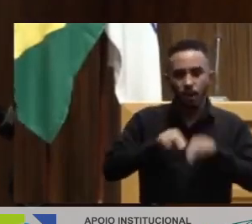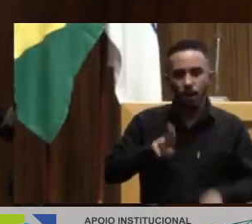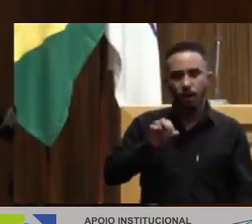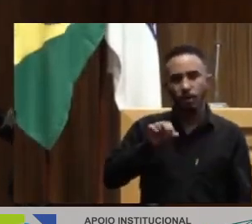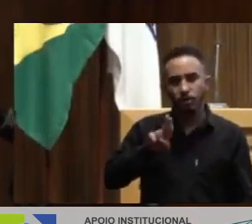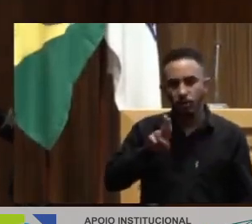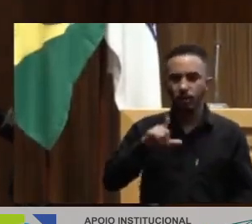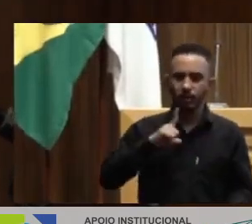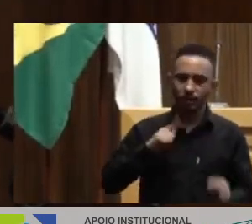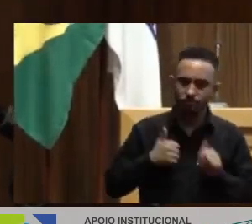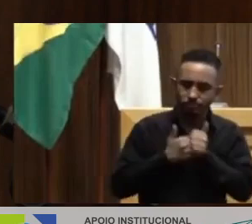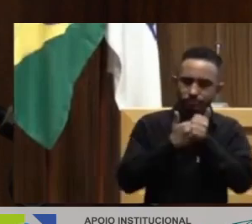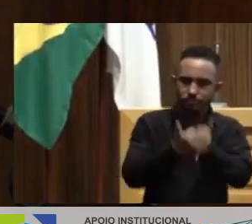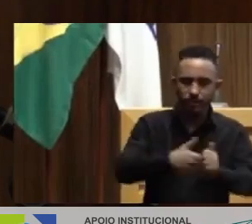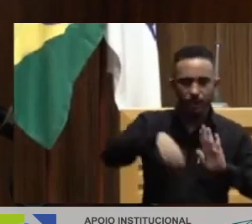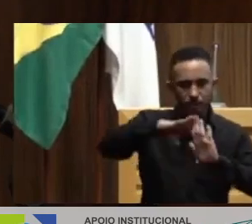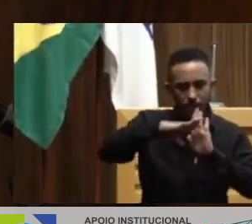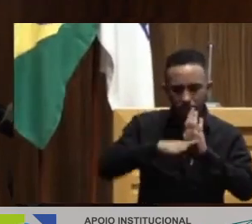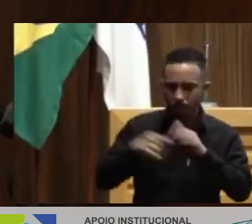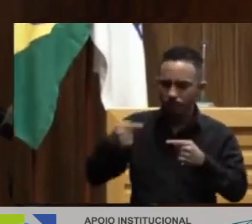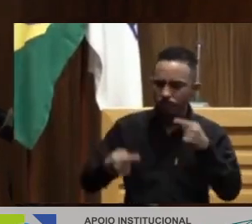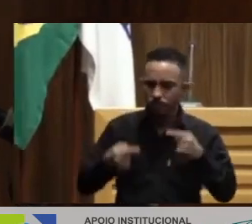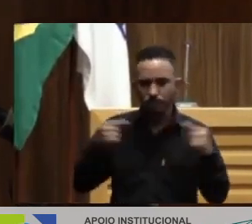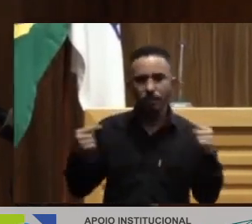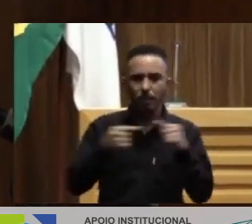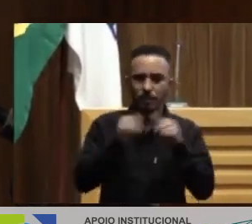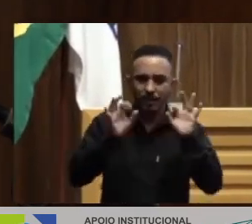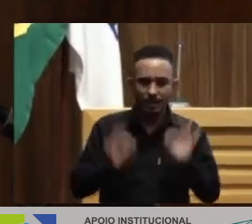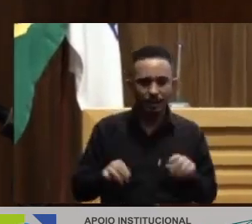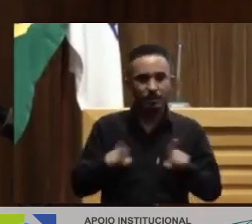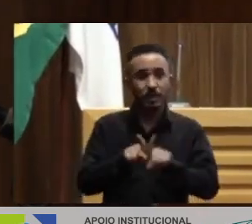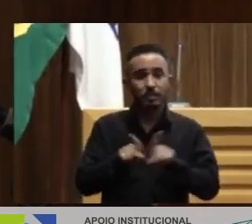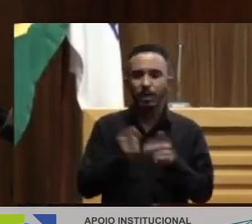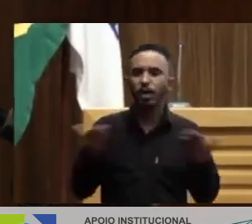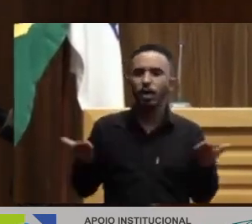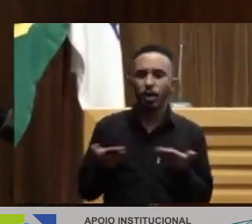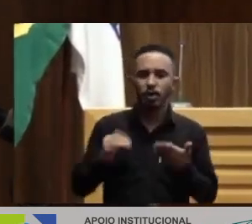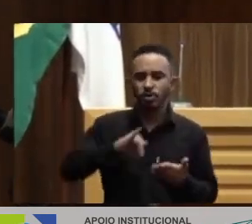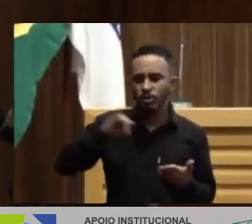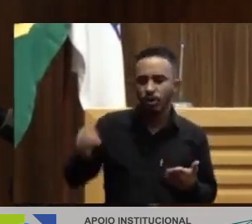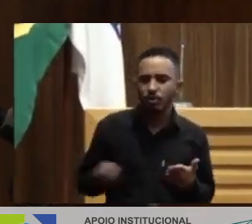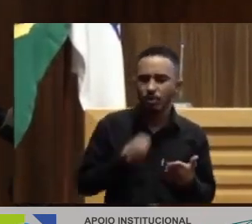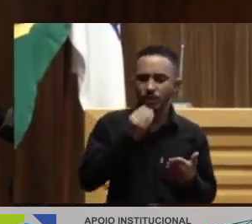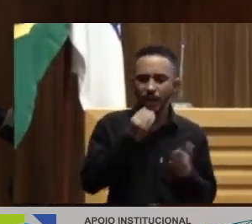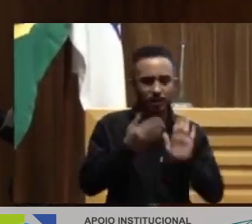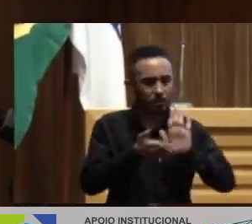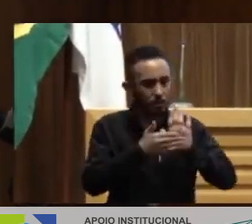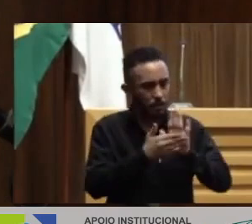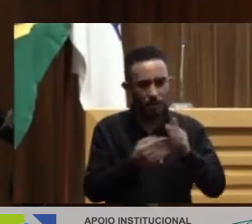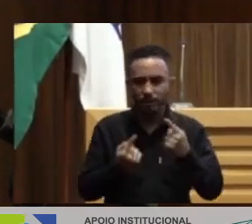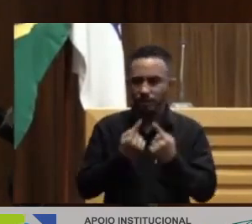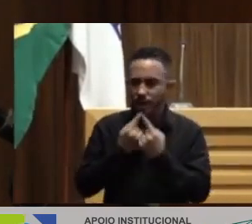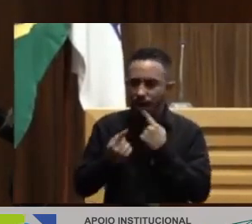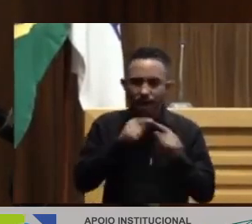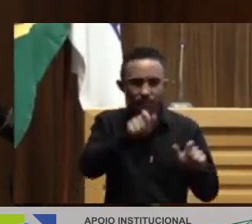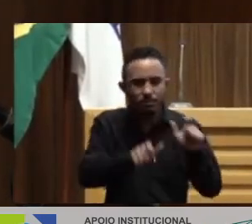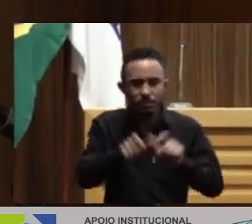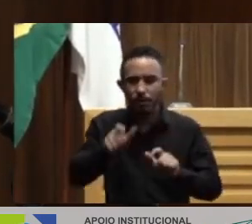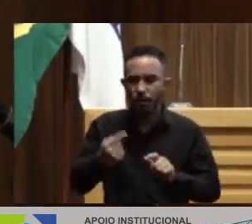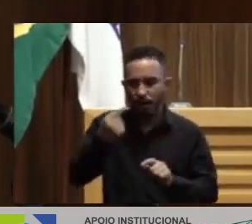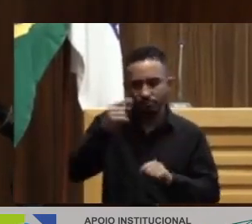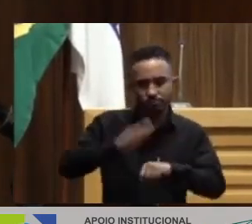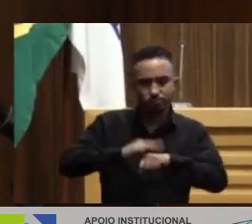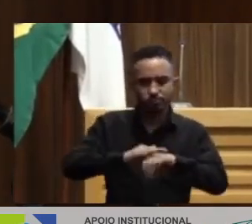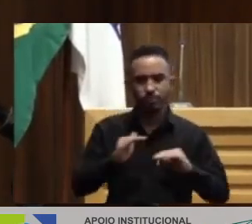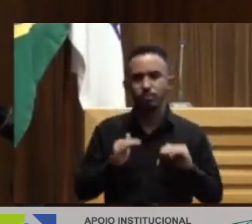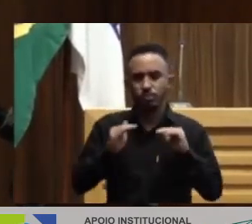regem a discussão para um avanço adequado. Nós temos hoje a oportunidade de promover o diálogo entre os formuladores de política